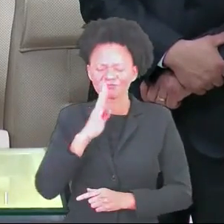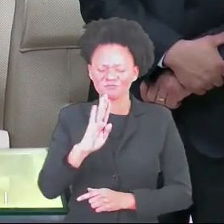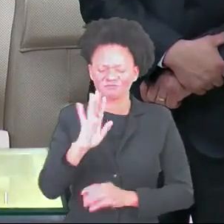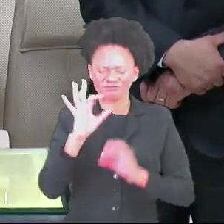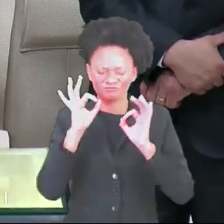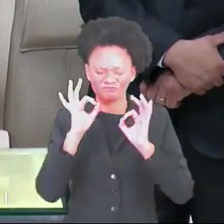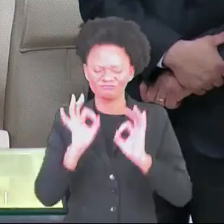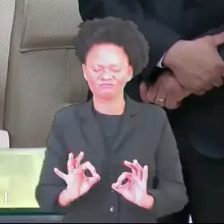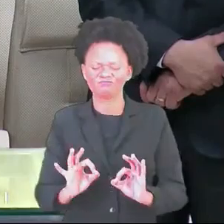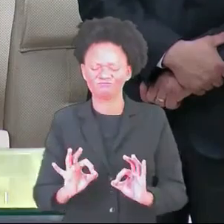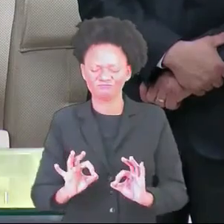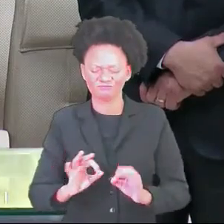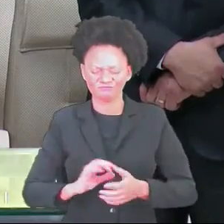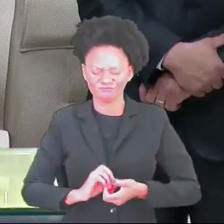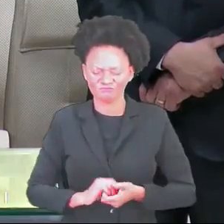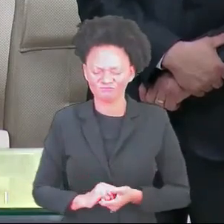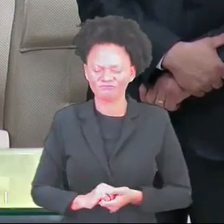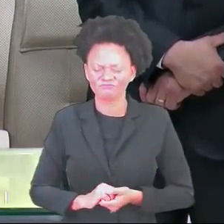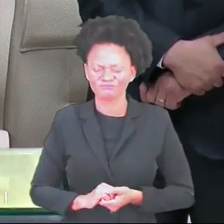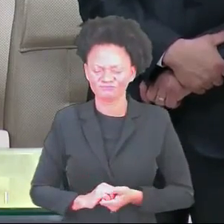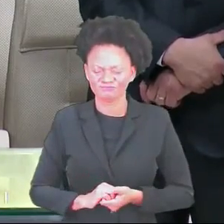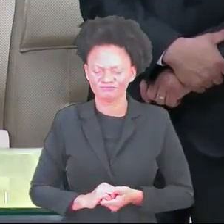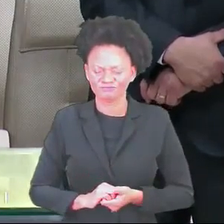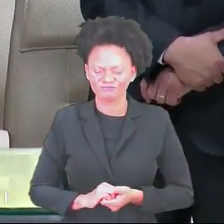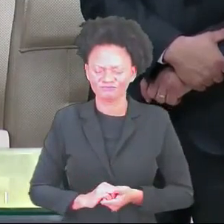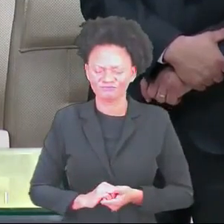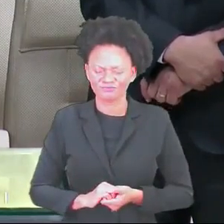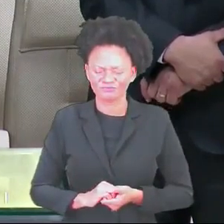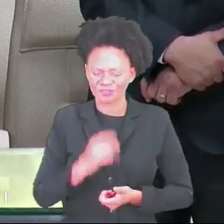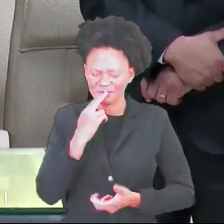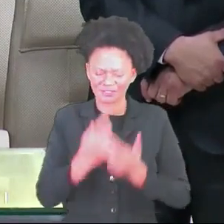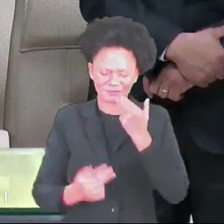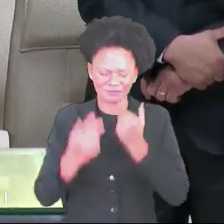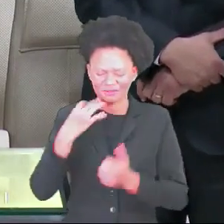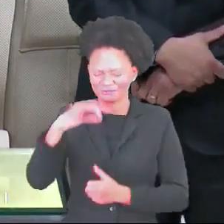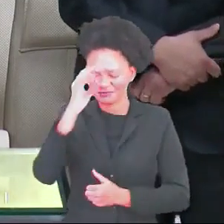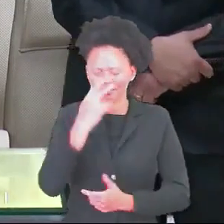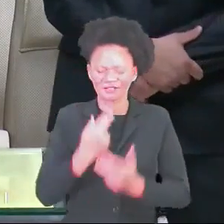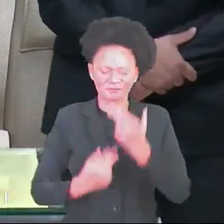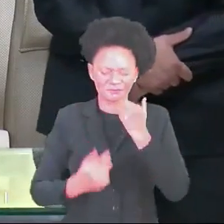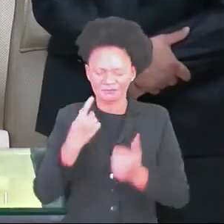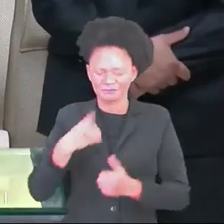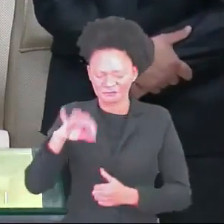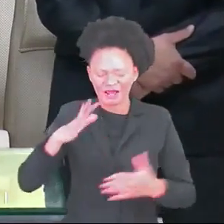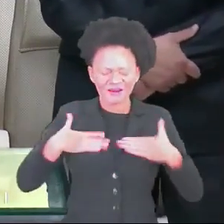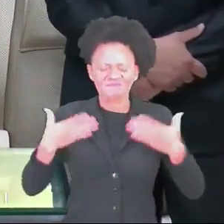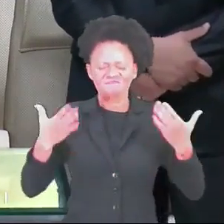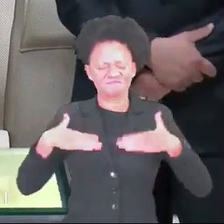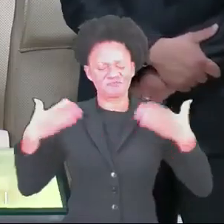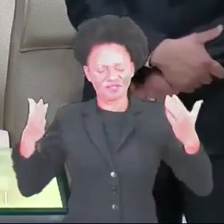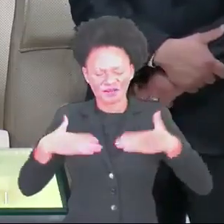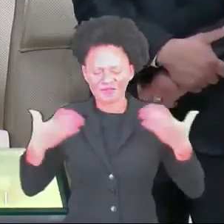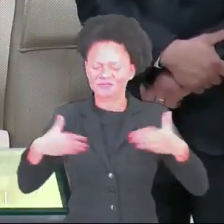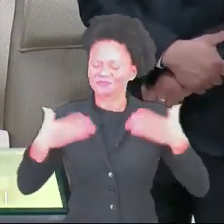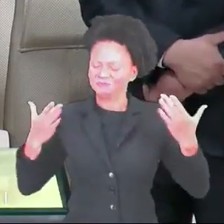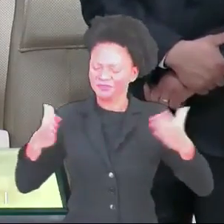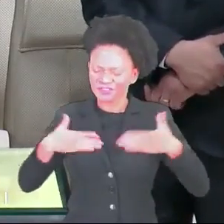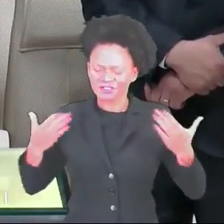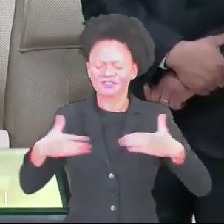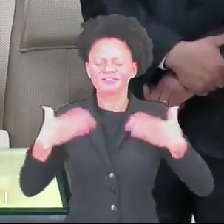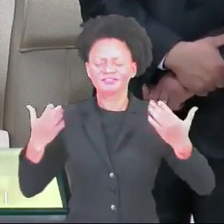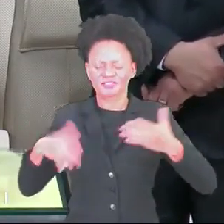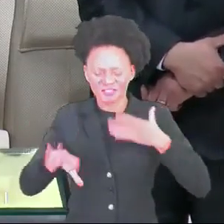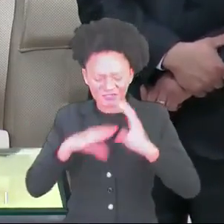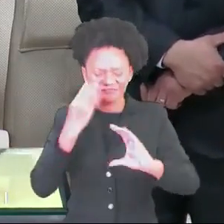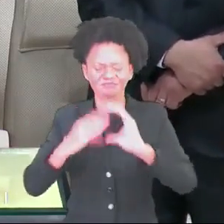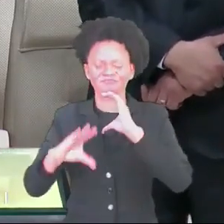Xaracandarabassou, alegra, alegra, alegra e